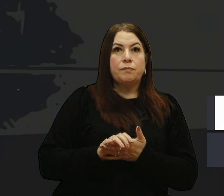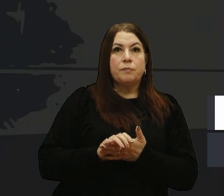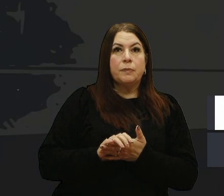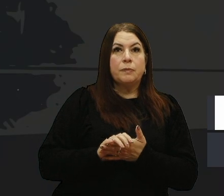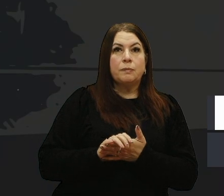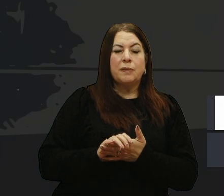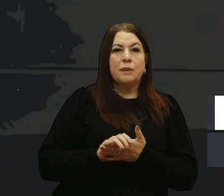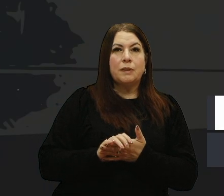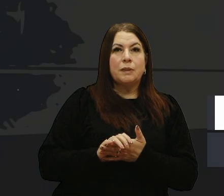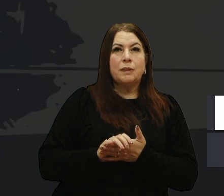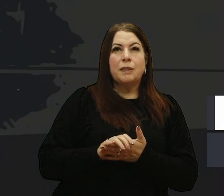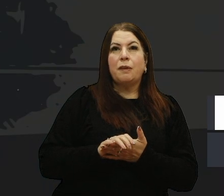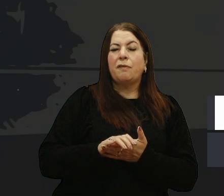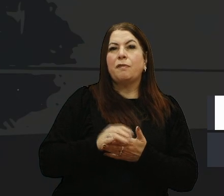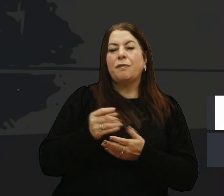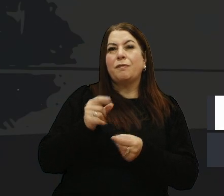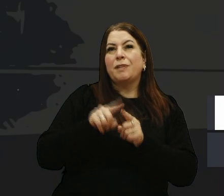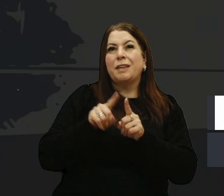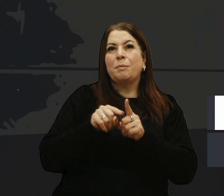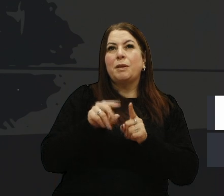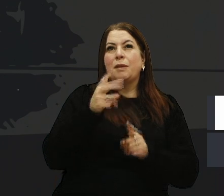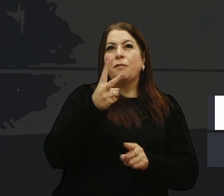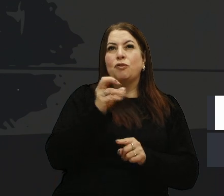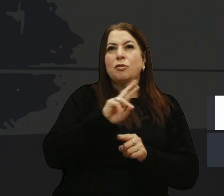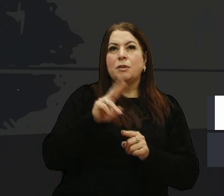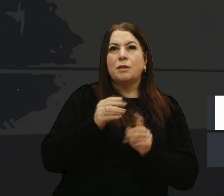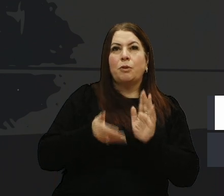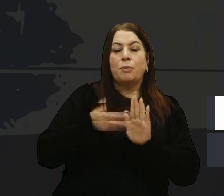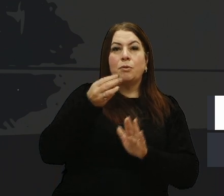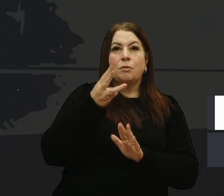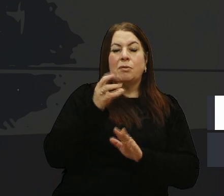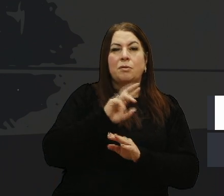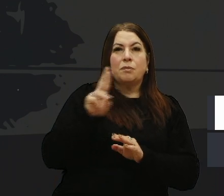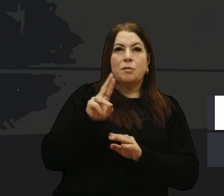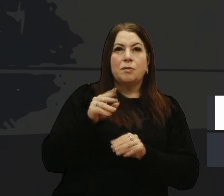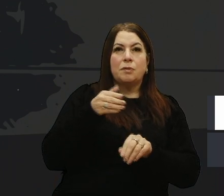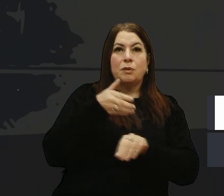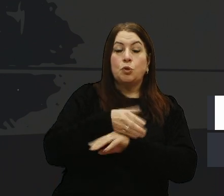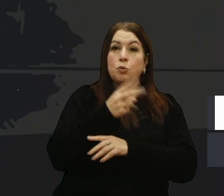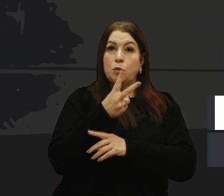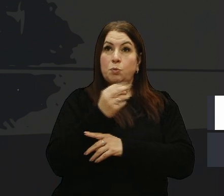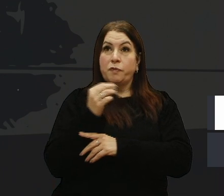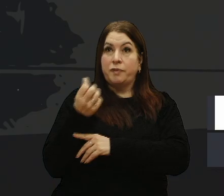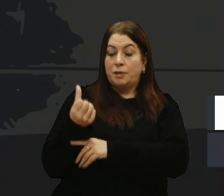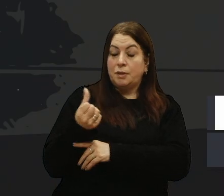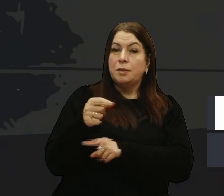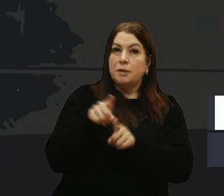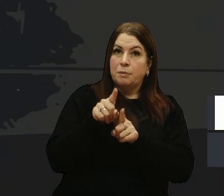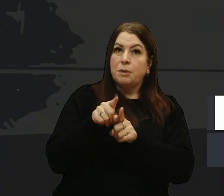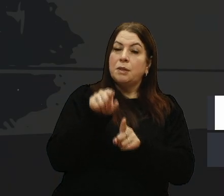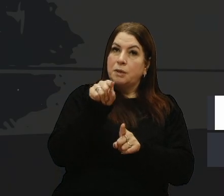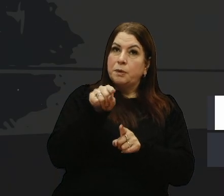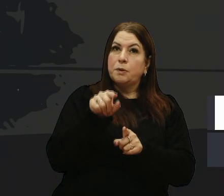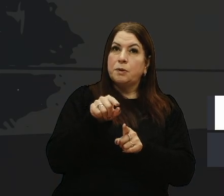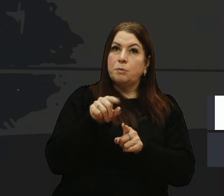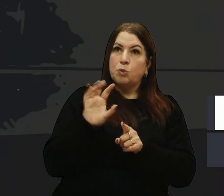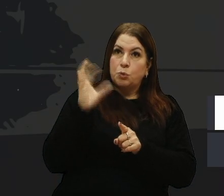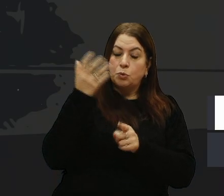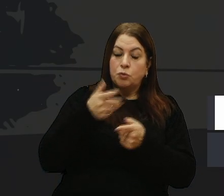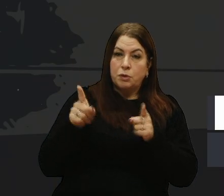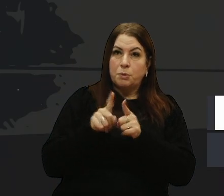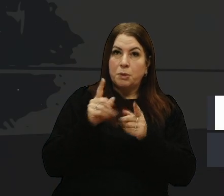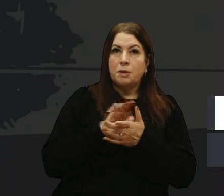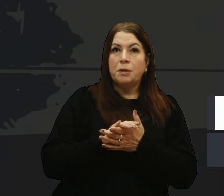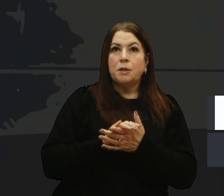Estava defasado desde 2022 a R$20, a gente aumentou para R$30 em 2026. Isso foi um fator decisivo também